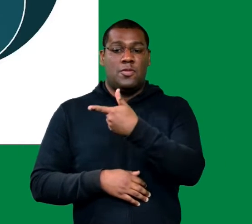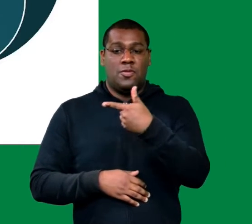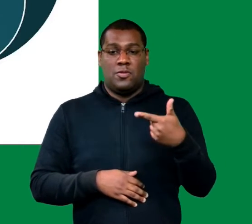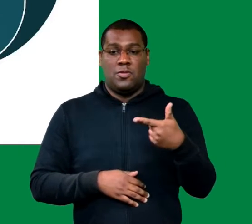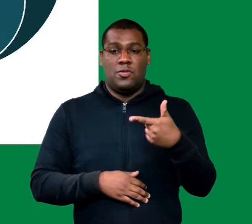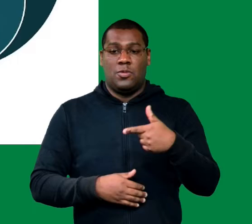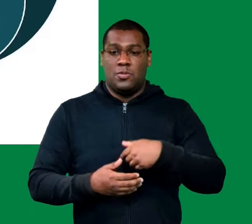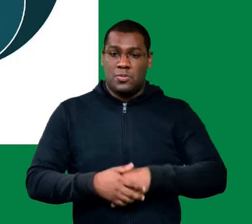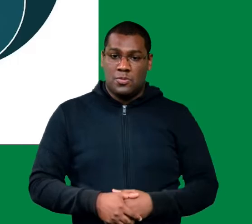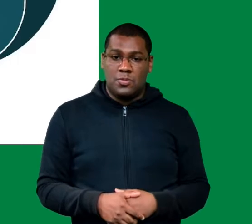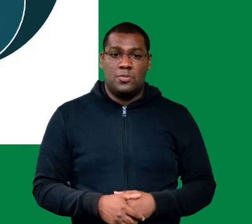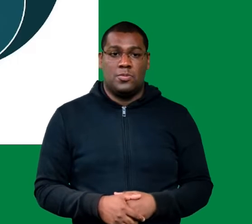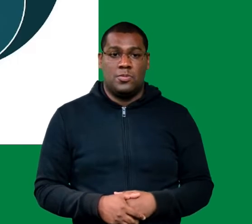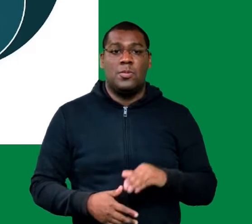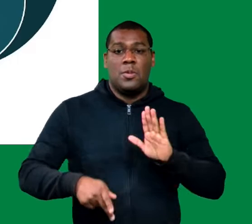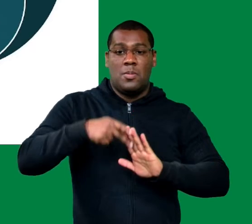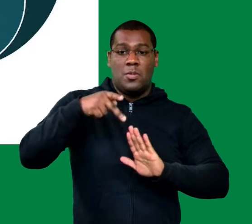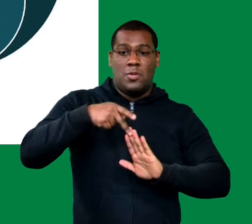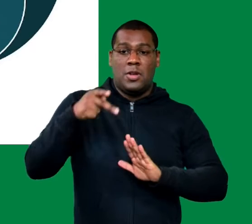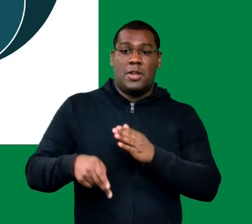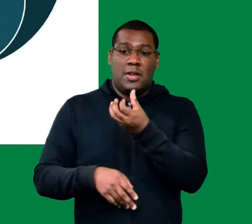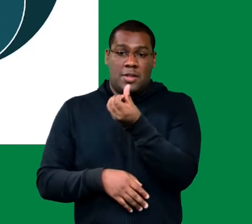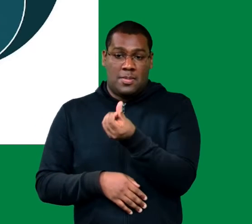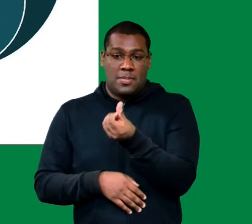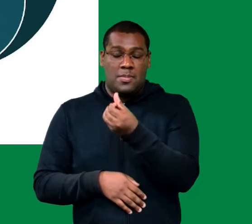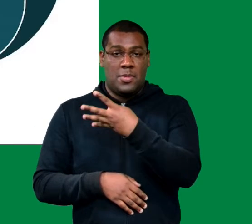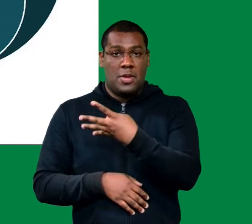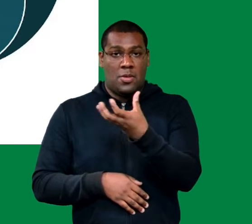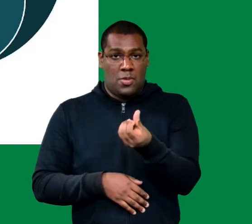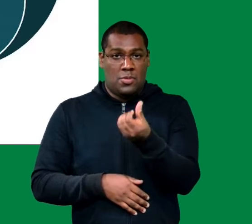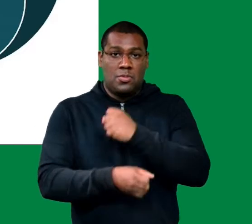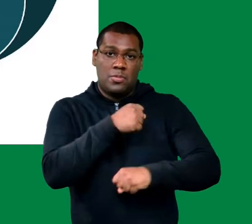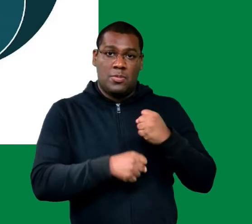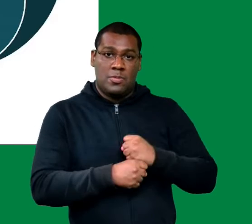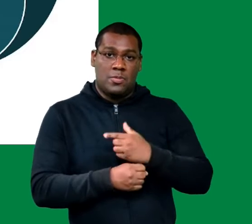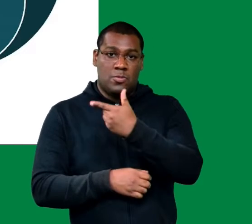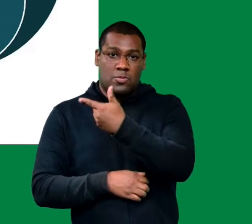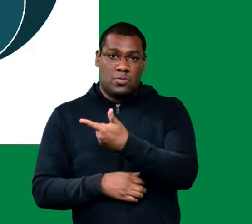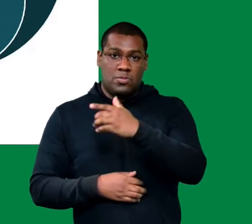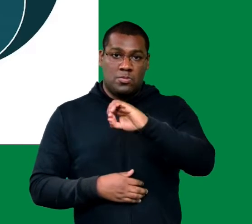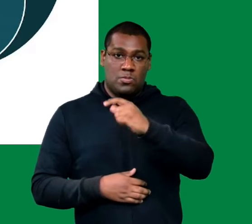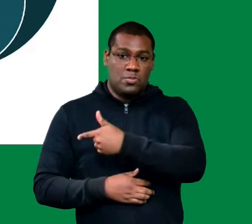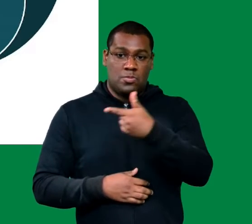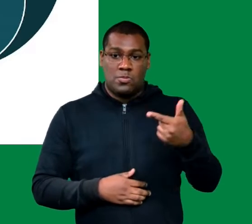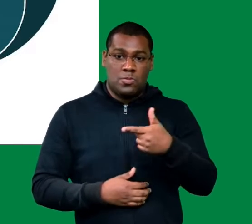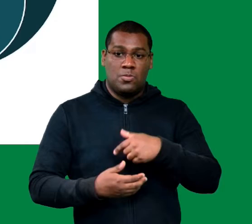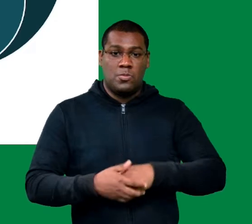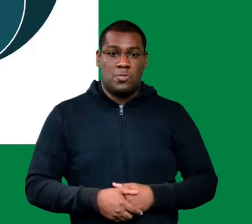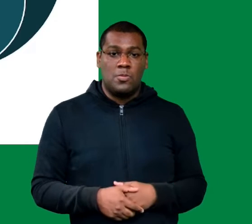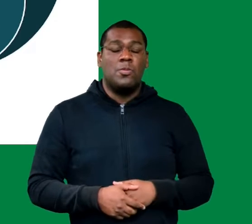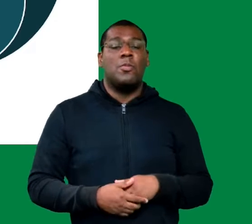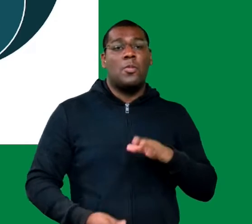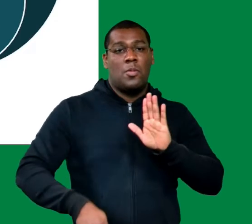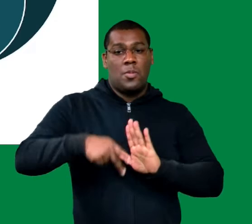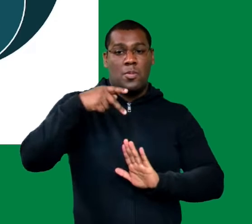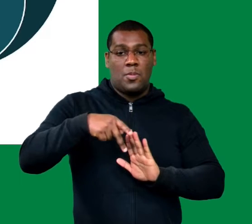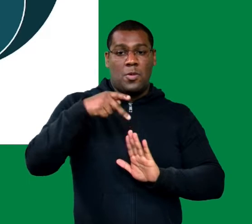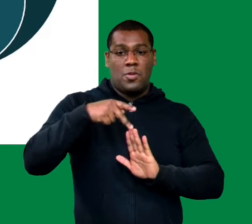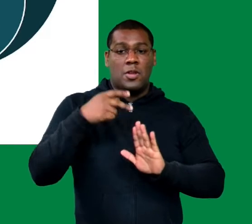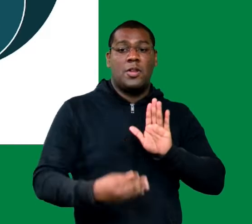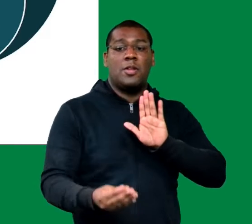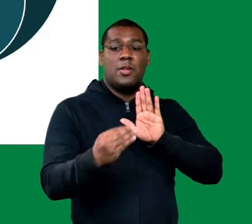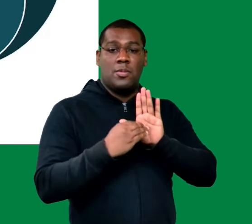A portaria 646 de 2022, ela estabelece aí quais são